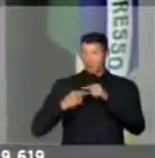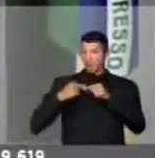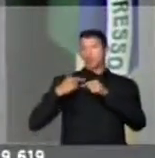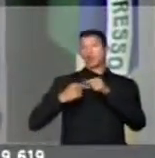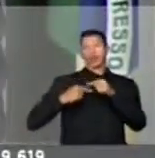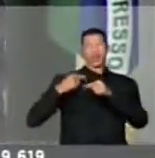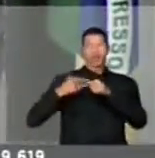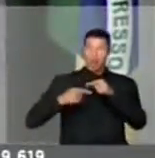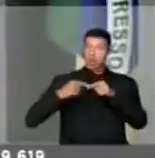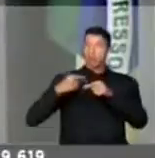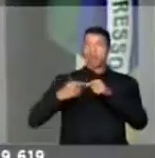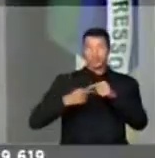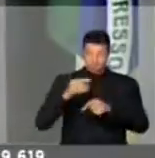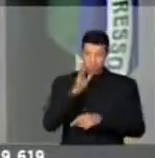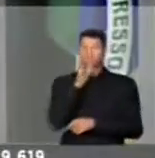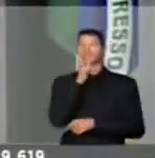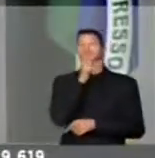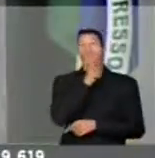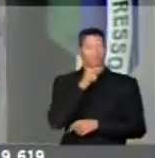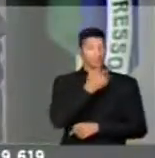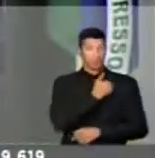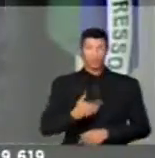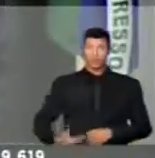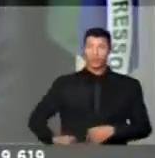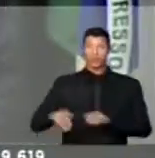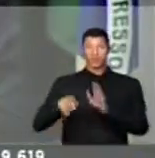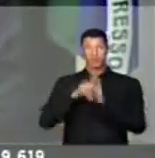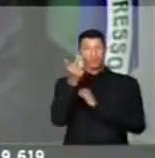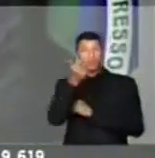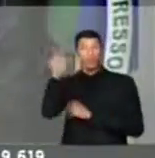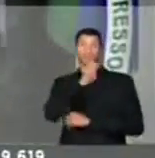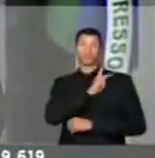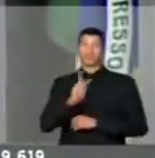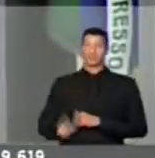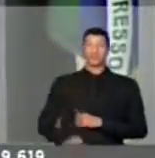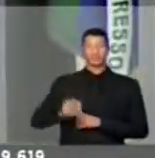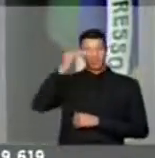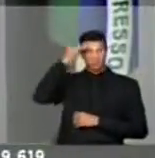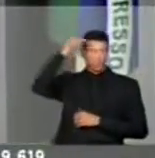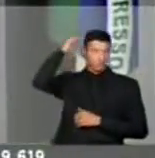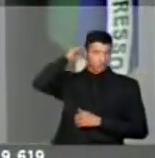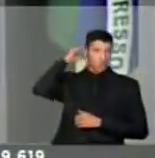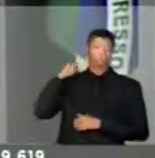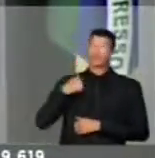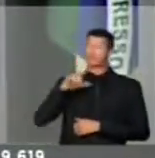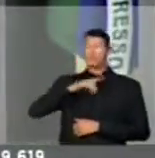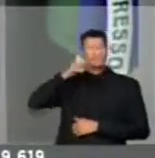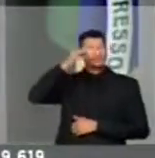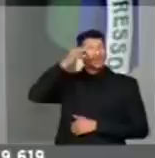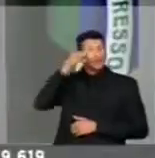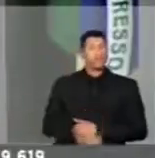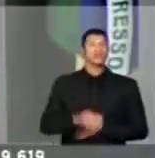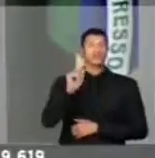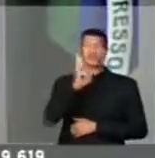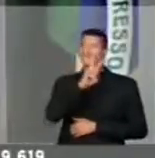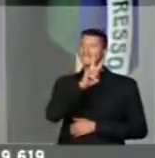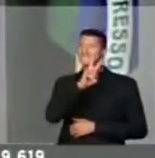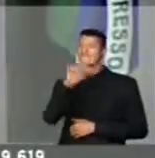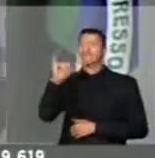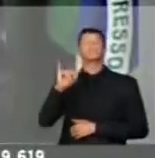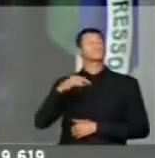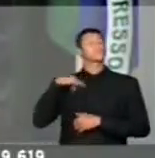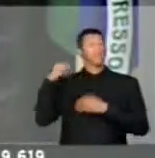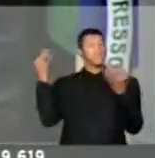enrolar o meio de campo e o governo do próximo presidente Michel Temer, que eu tenho certeza que vai ser